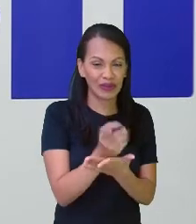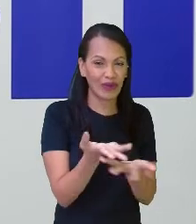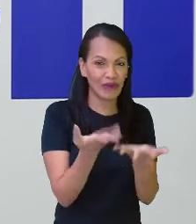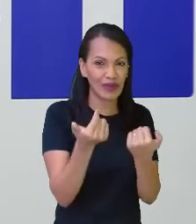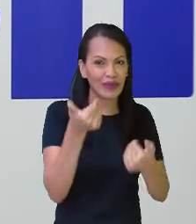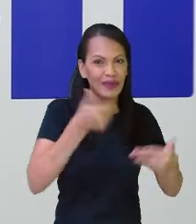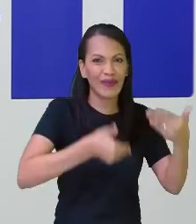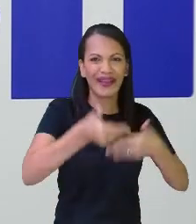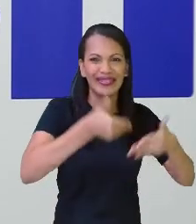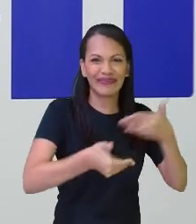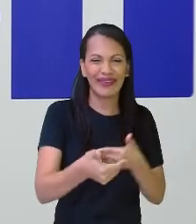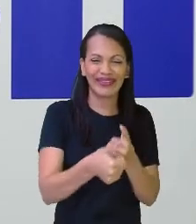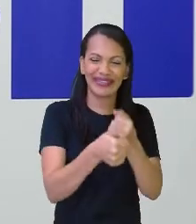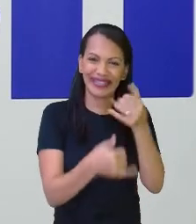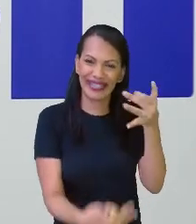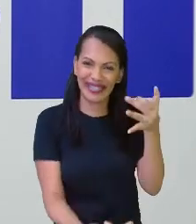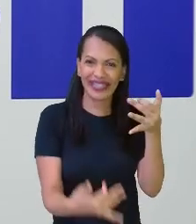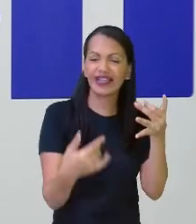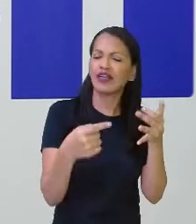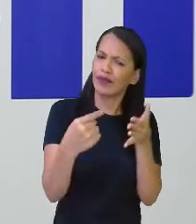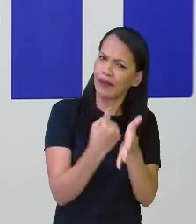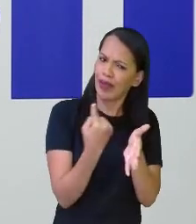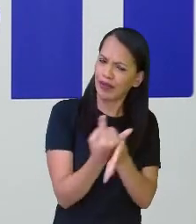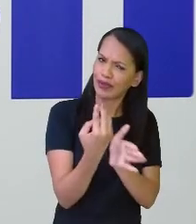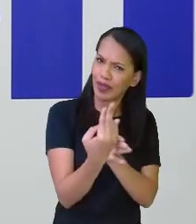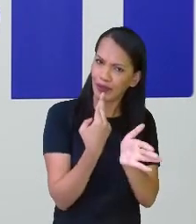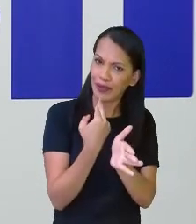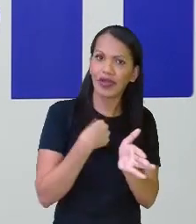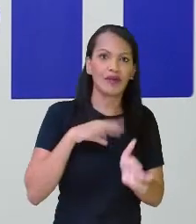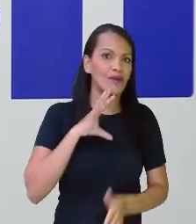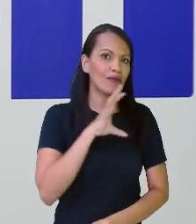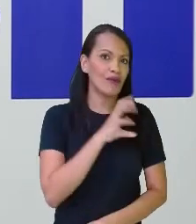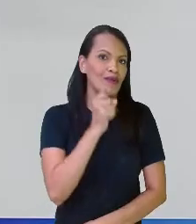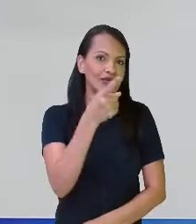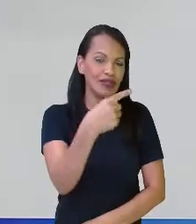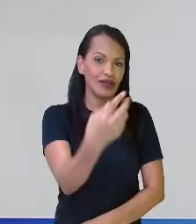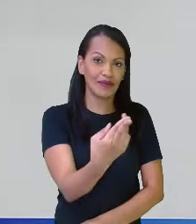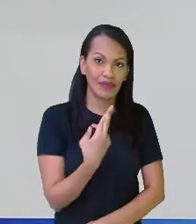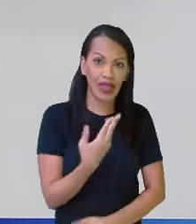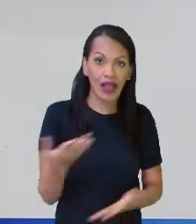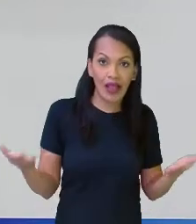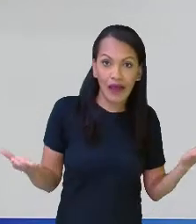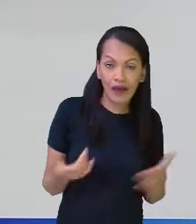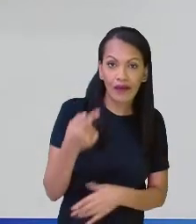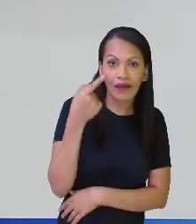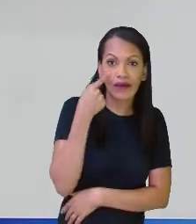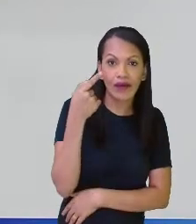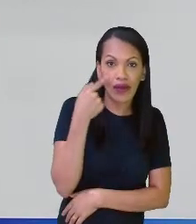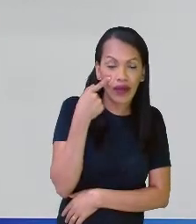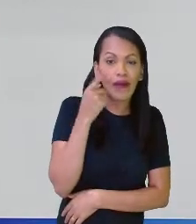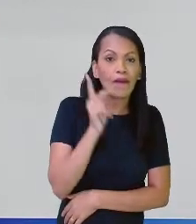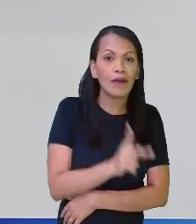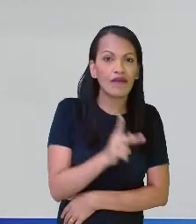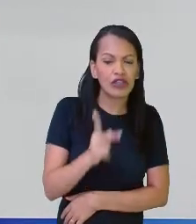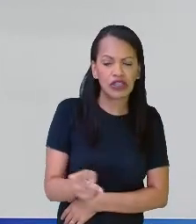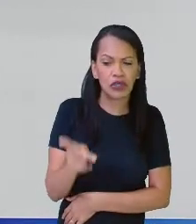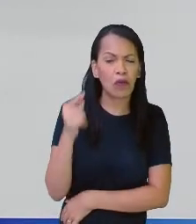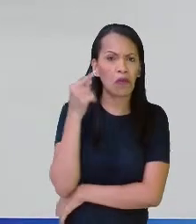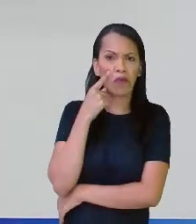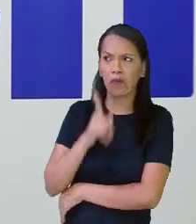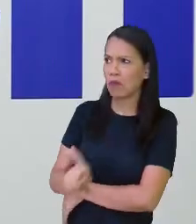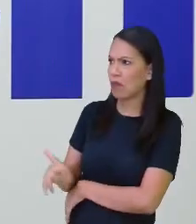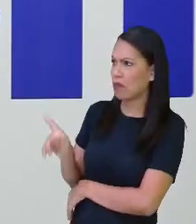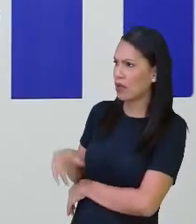Muita participação, porque a gente adora quando vocês falam aqui no chat. Menina, agora que eu reparei, essa professora Mauricéia é muito top, olha. Tem